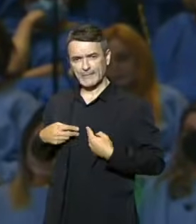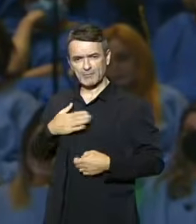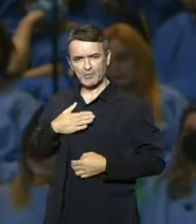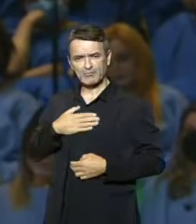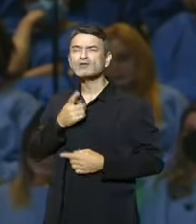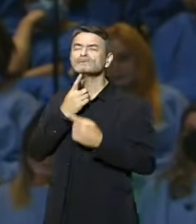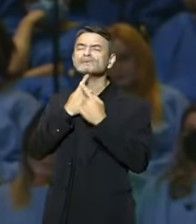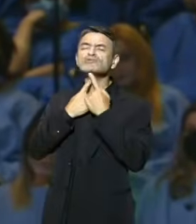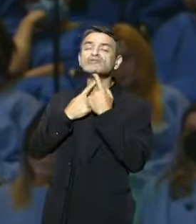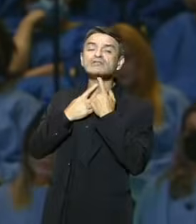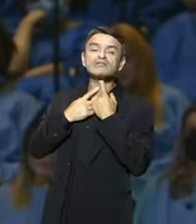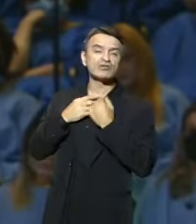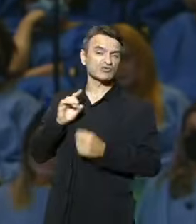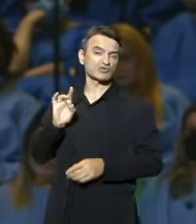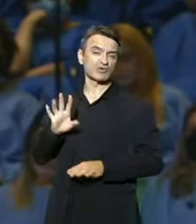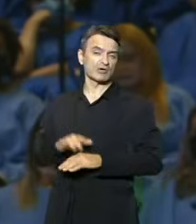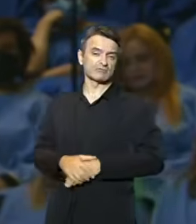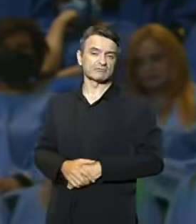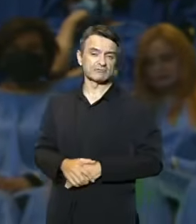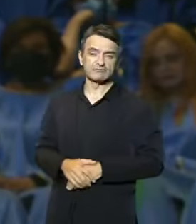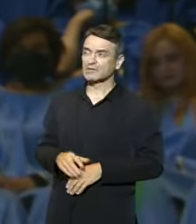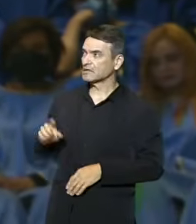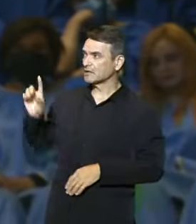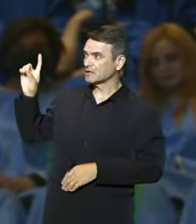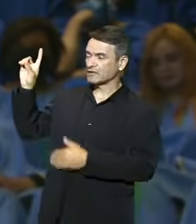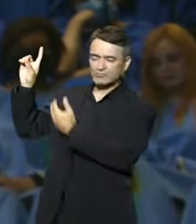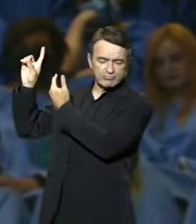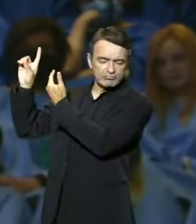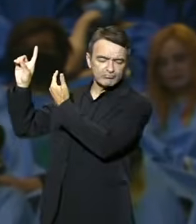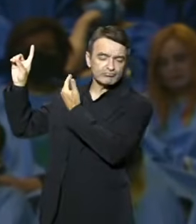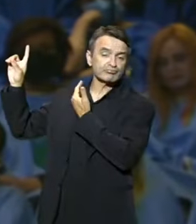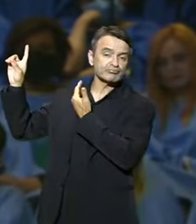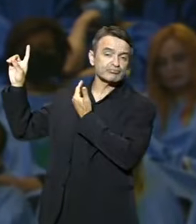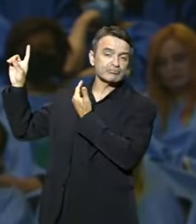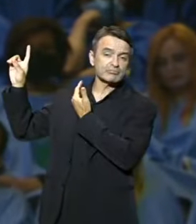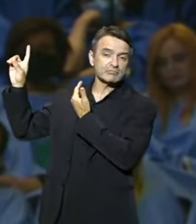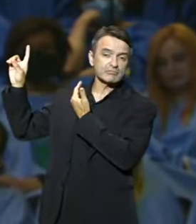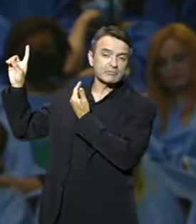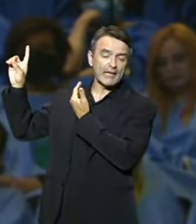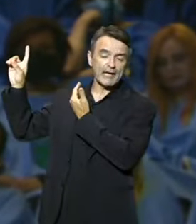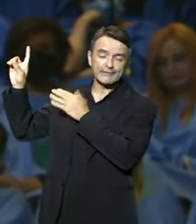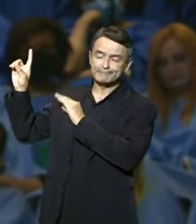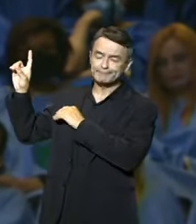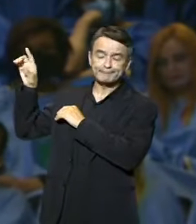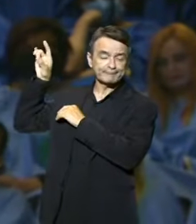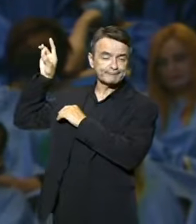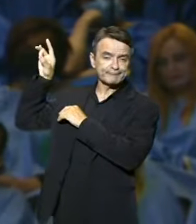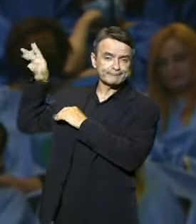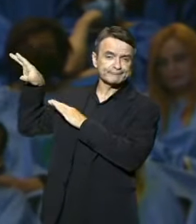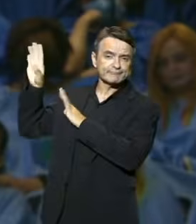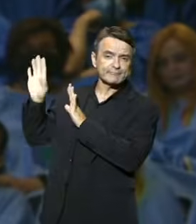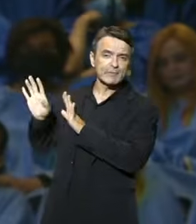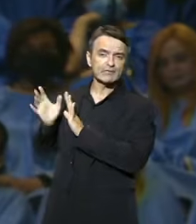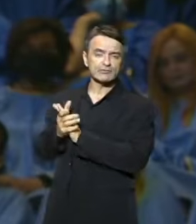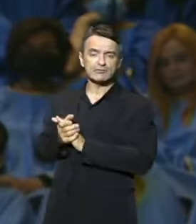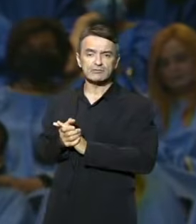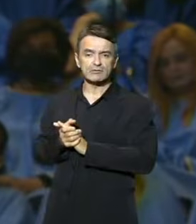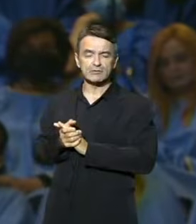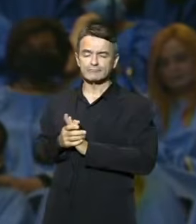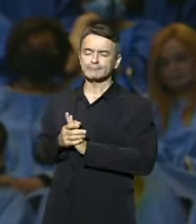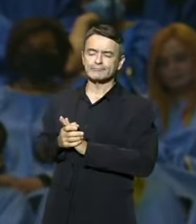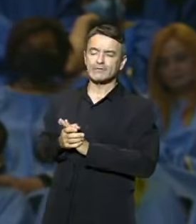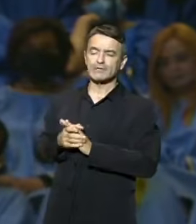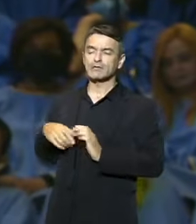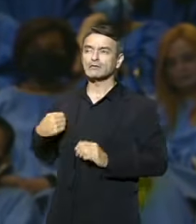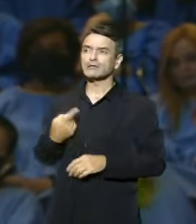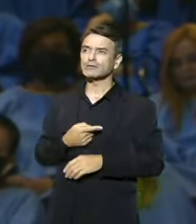nosso querer. A gente tira Deus do lugar santo, do trono, e a gente fica no